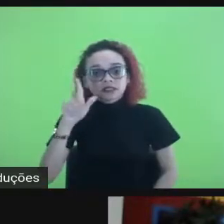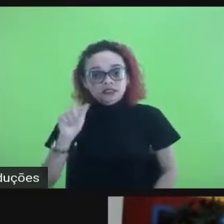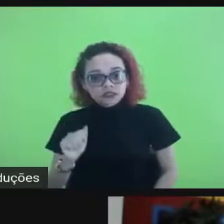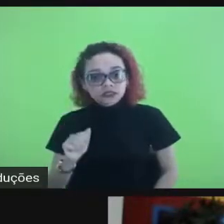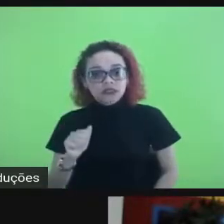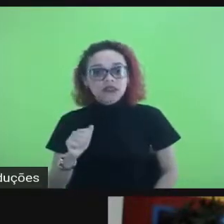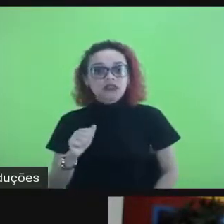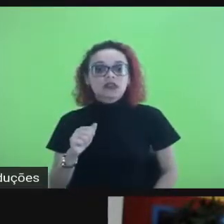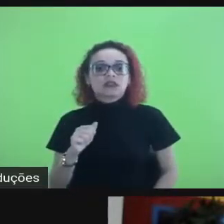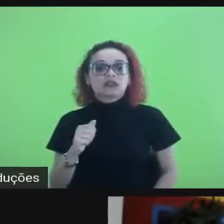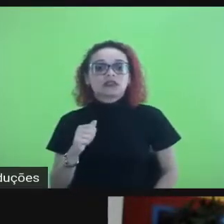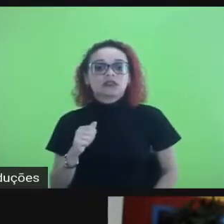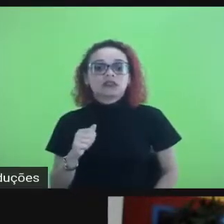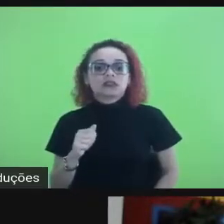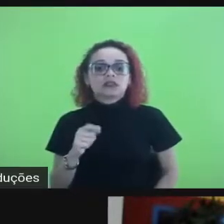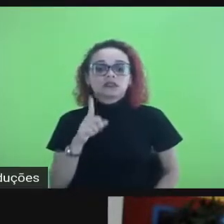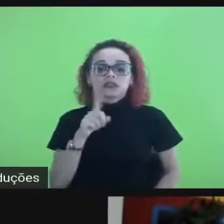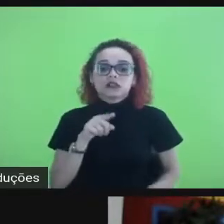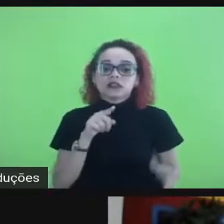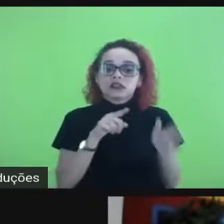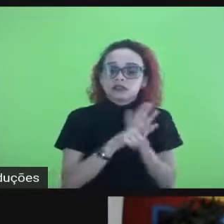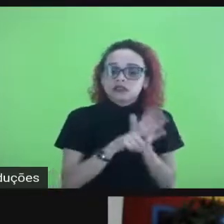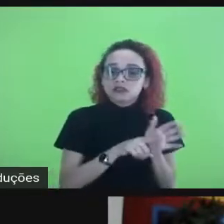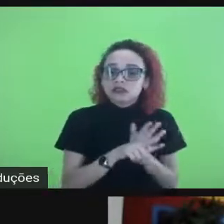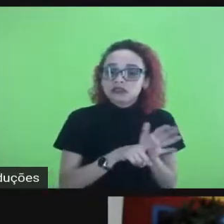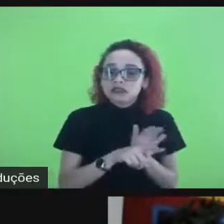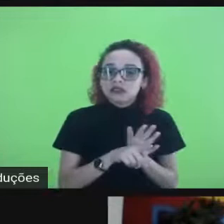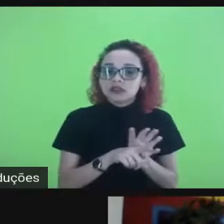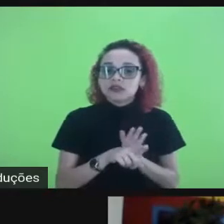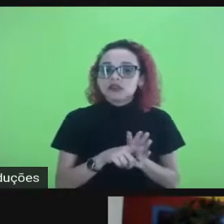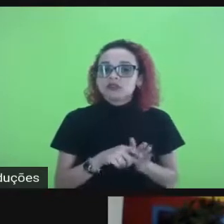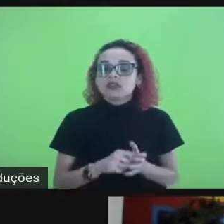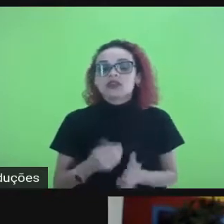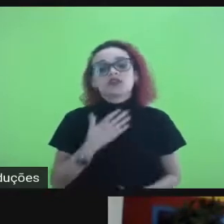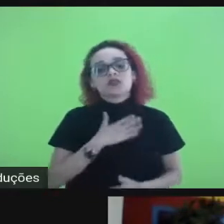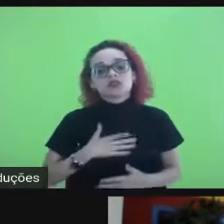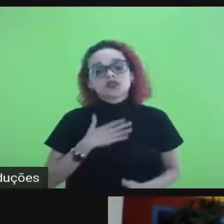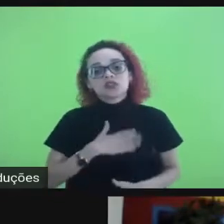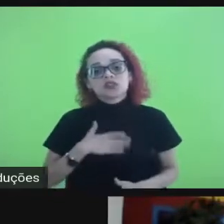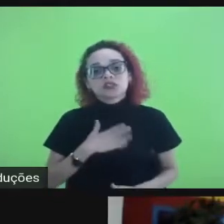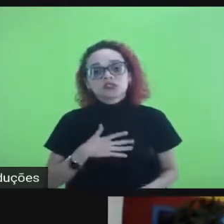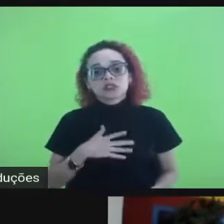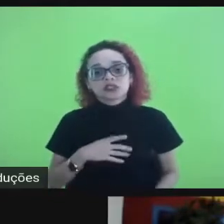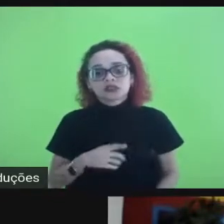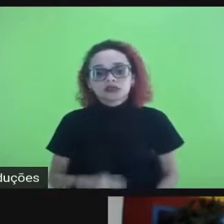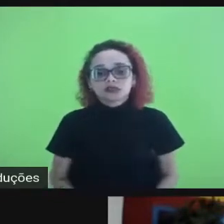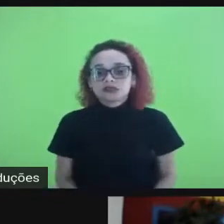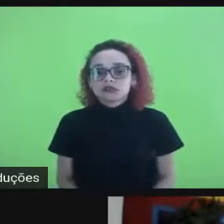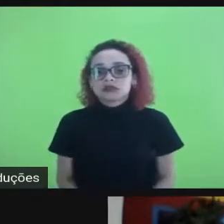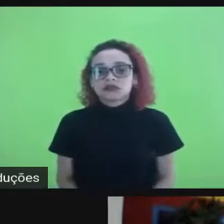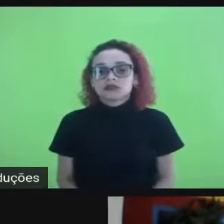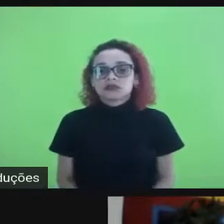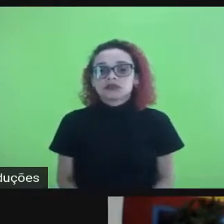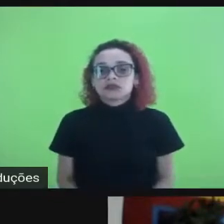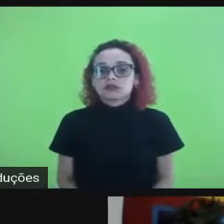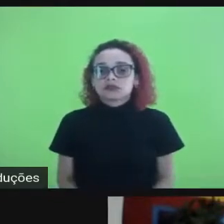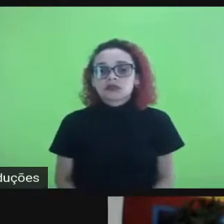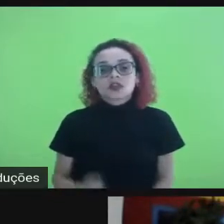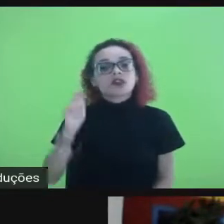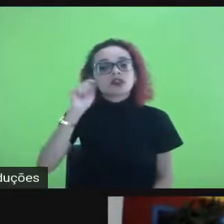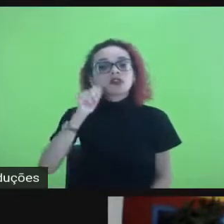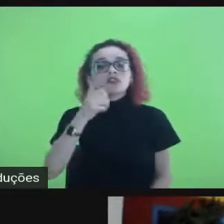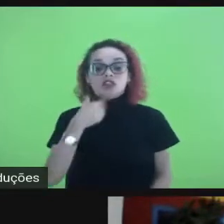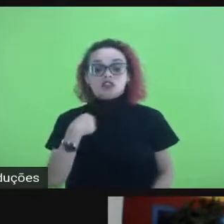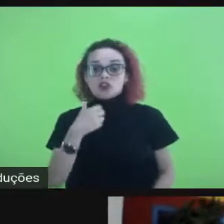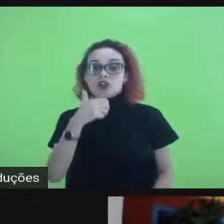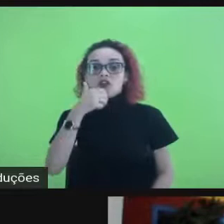para participar desse ciclo pelo mar. E gostaria de me autodescrever. Eu sou uma mulher negra, não